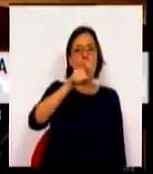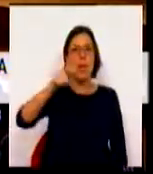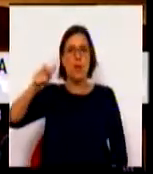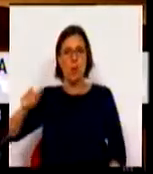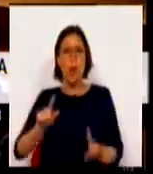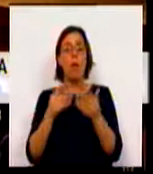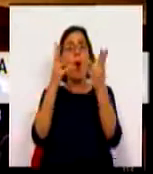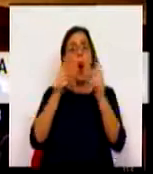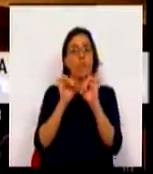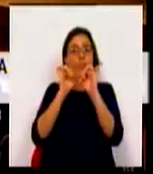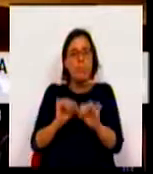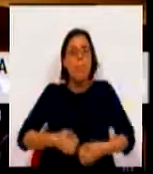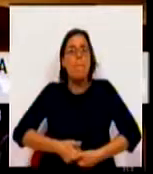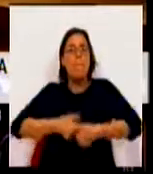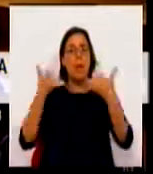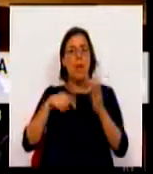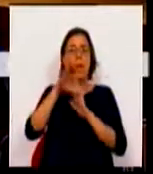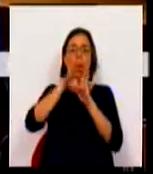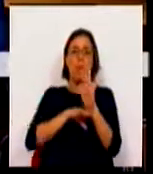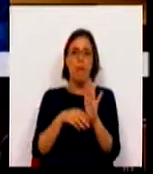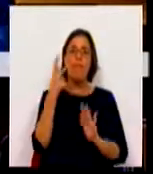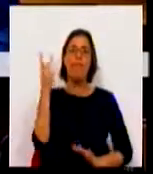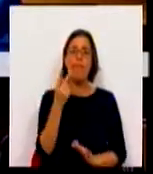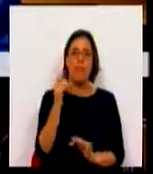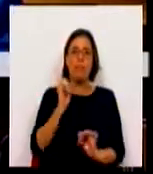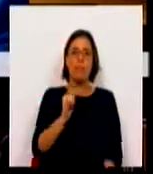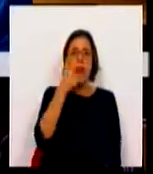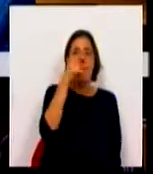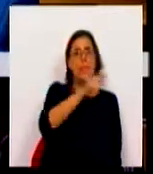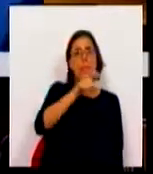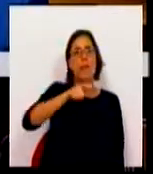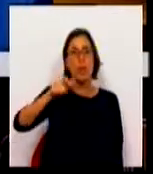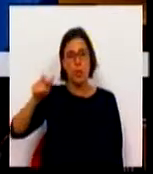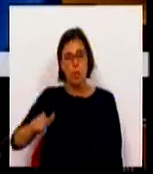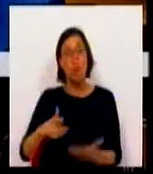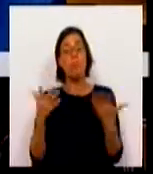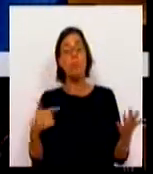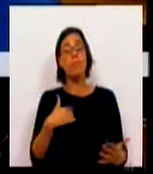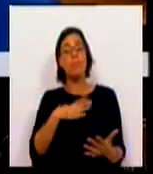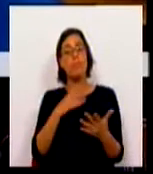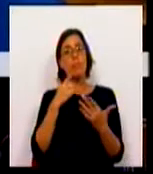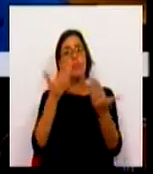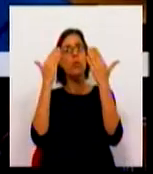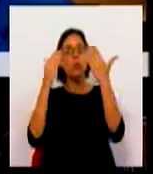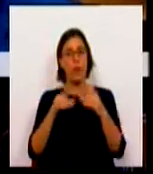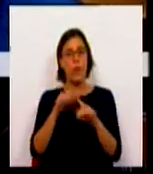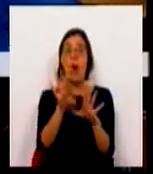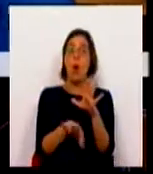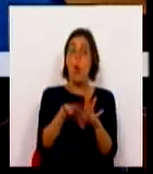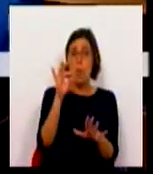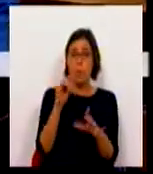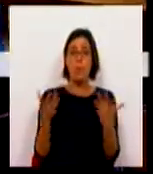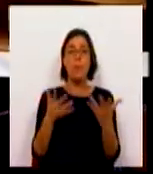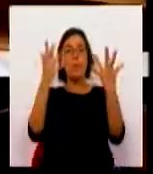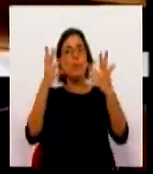um orçamento para a melhoria das condições de vida das pessoas e, por isso, gostaríamos de saudar esta opção